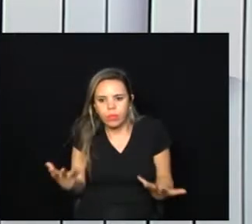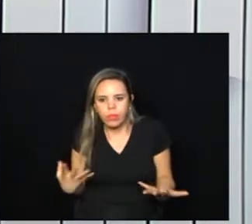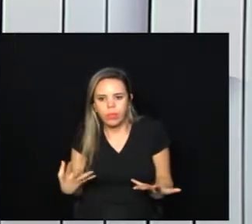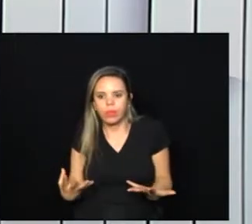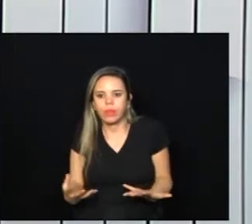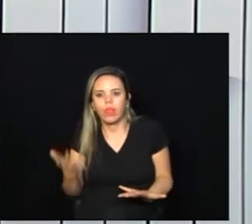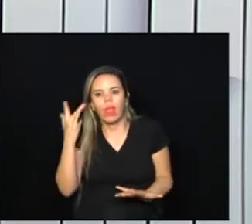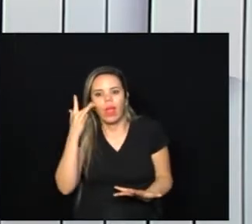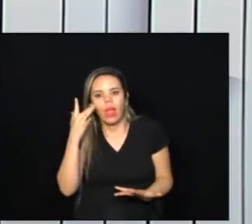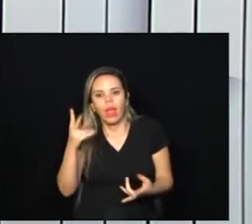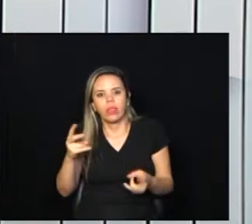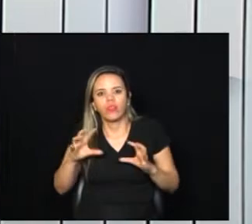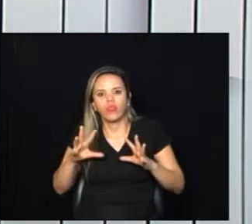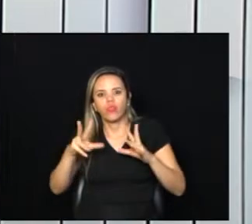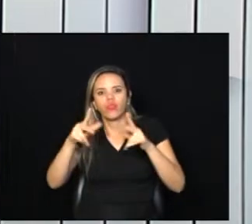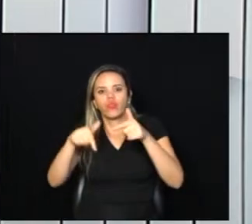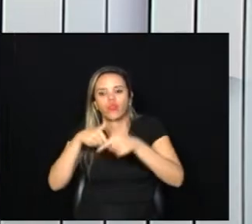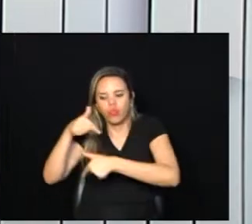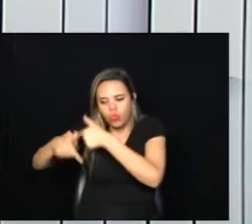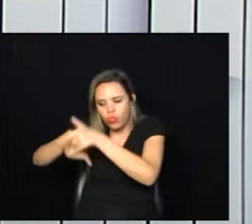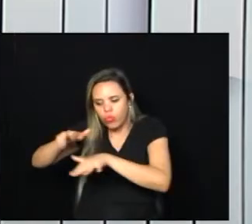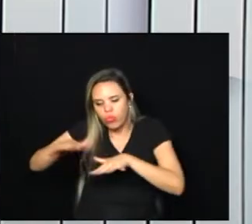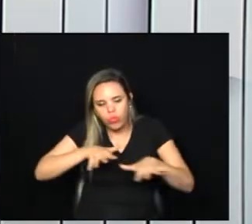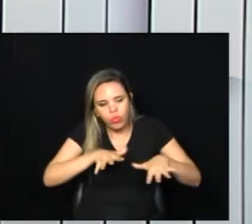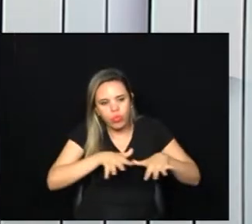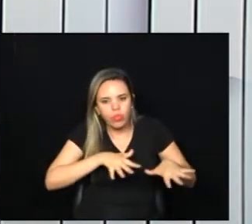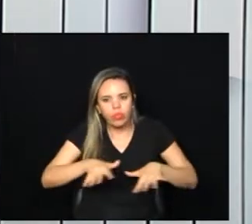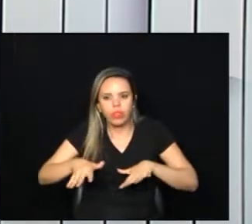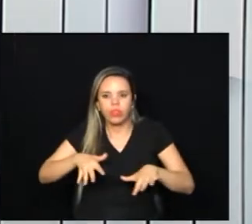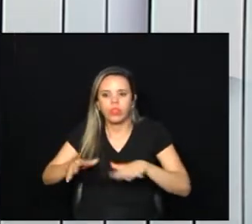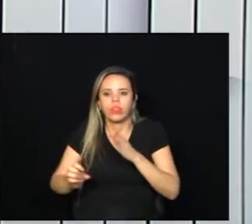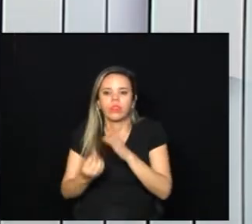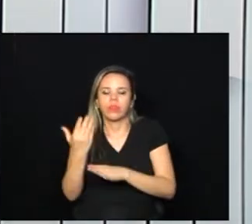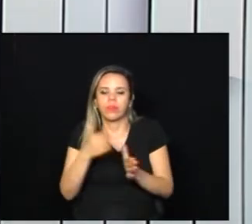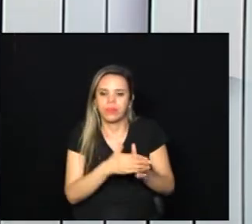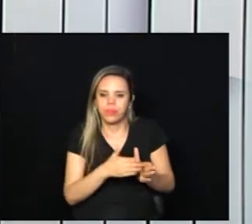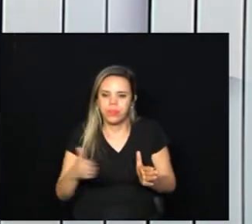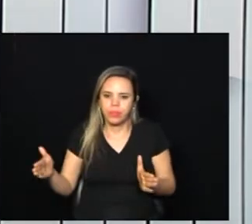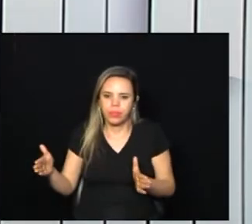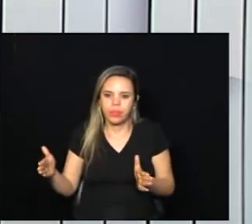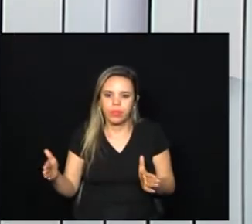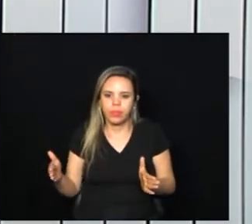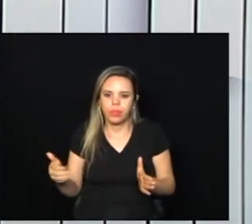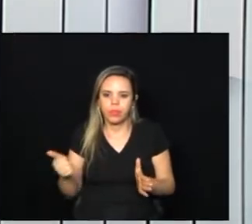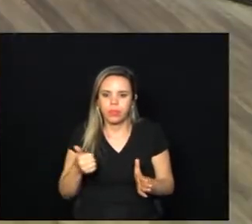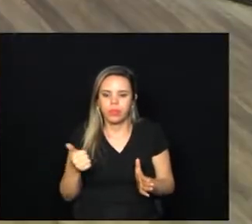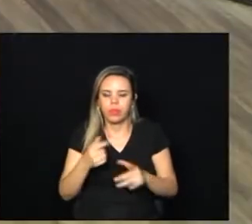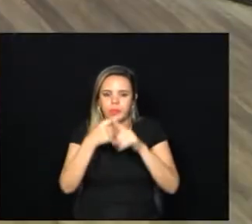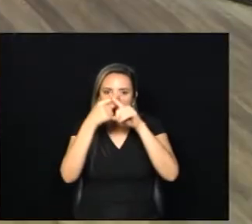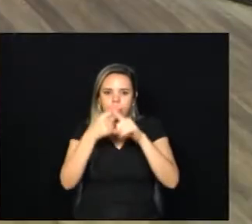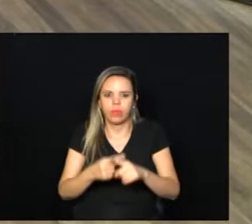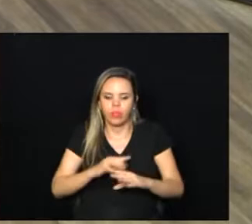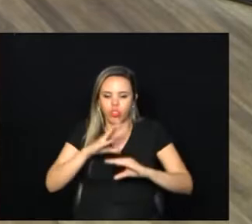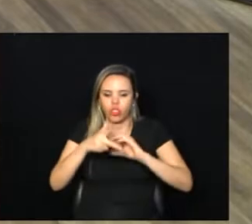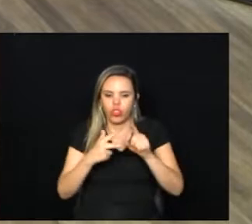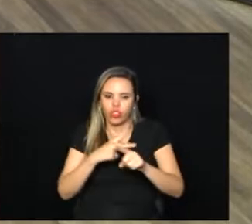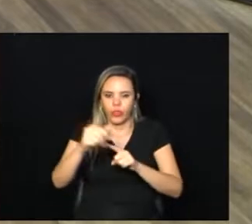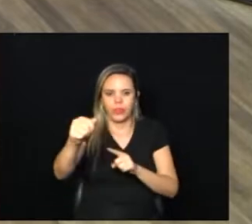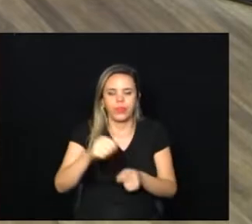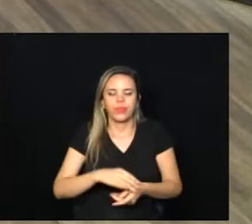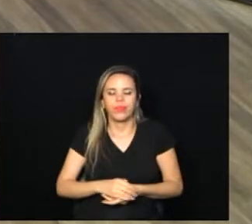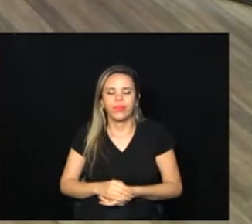ele sente sobre toda essa movimentação que acontece neste primeiro torneio da Copa dos